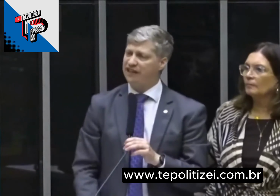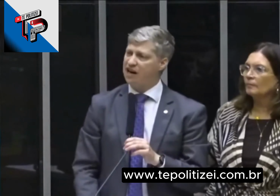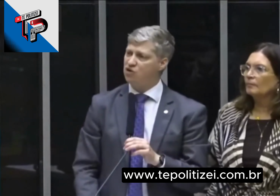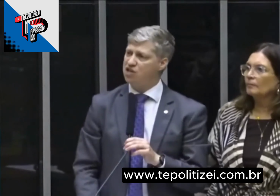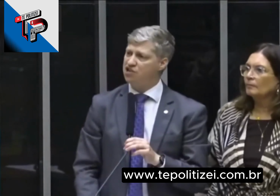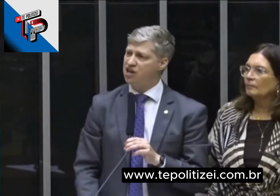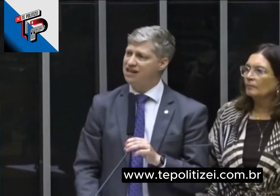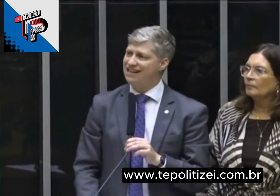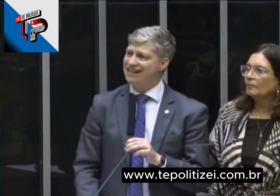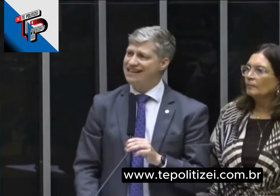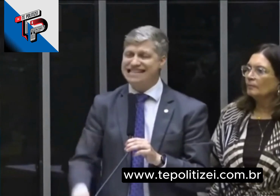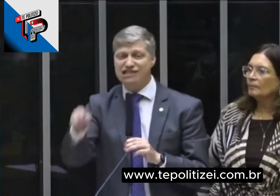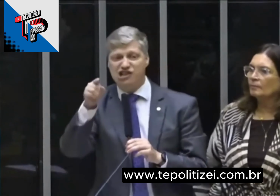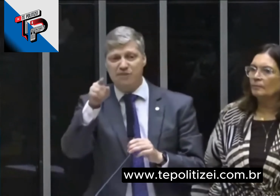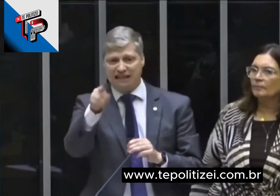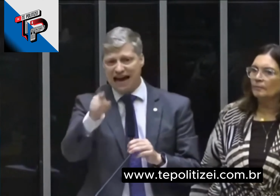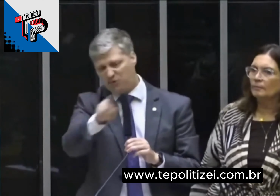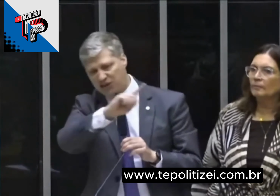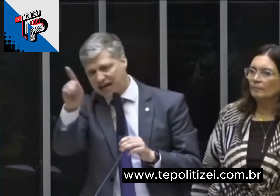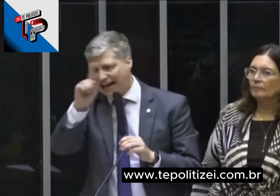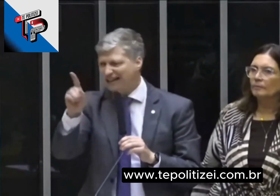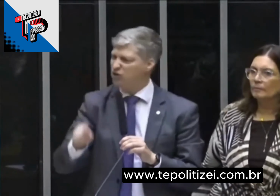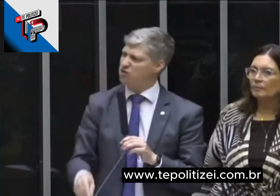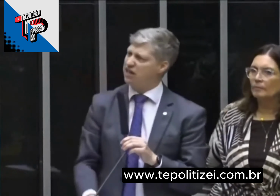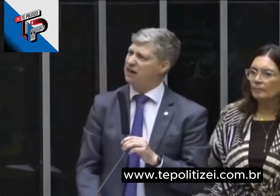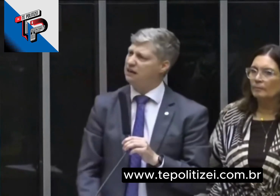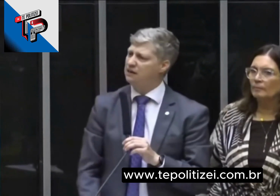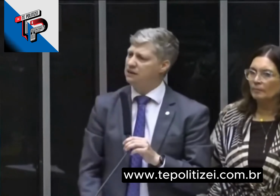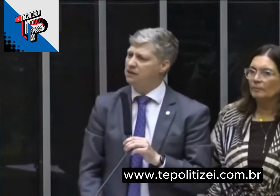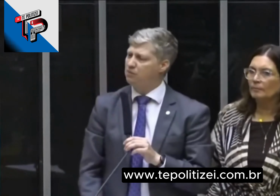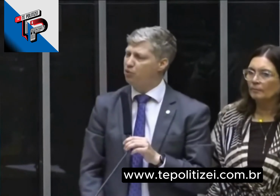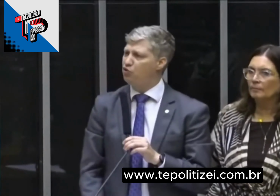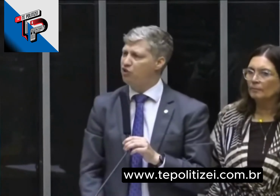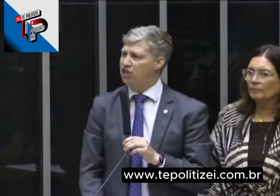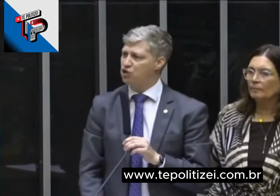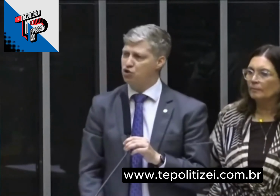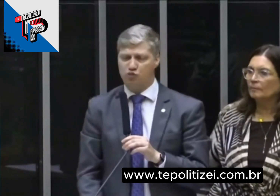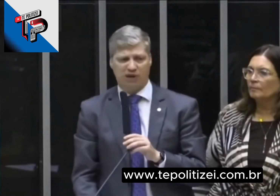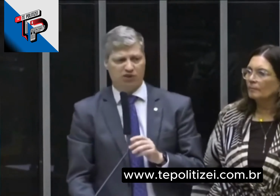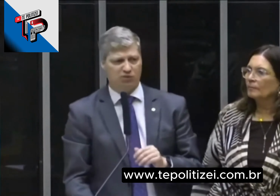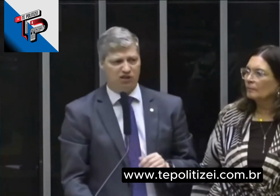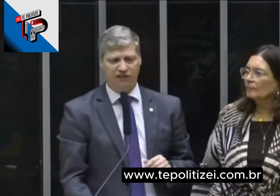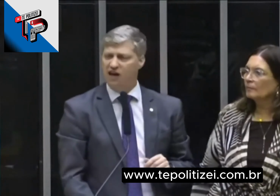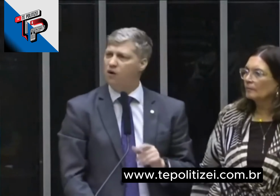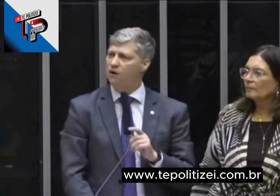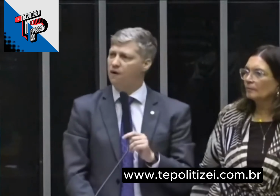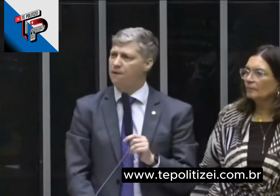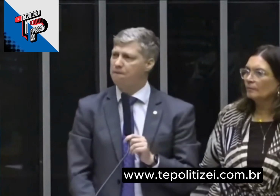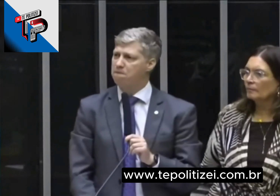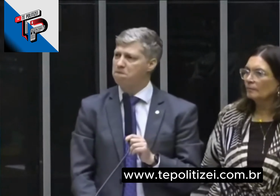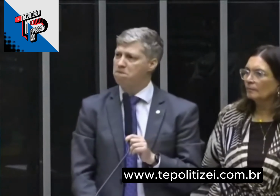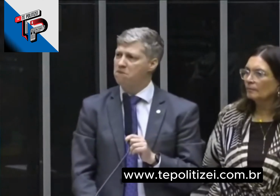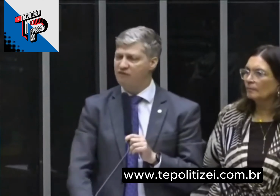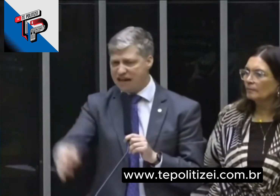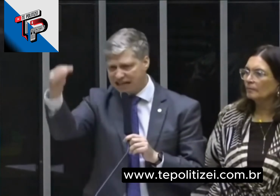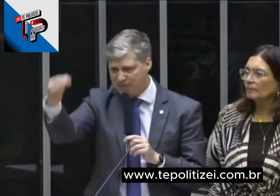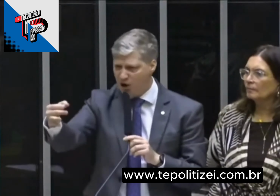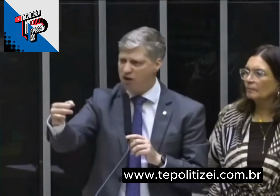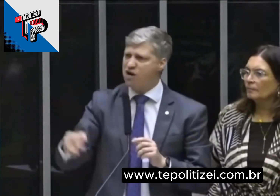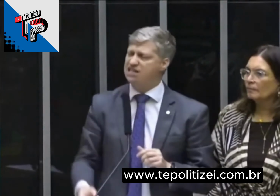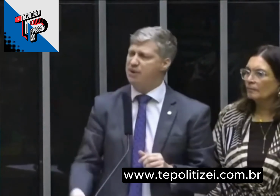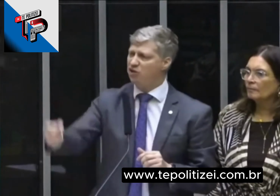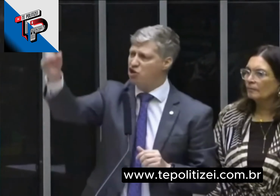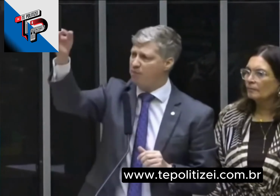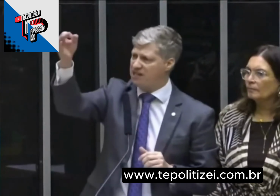deputado federal seja intimidado, porque calado não será, por um ministro do Supremo Tribunal Federal. Fica aqui